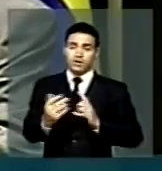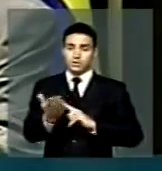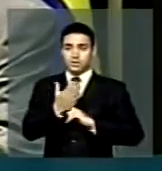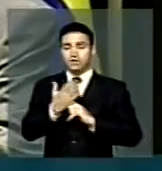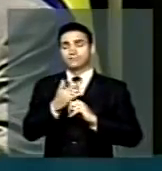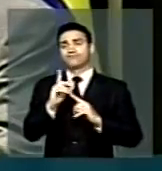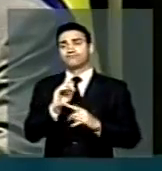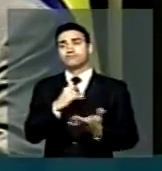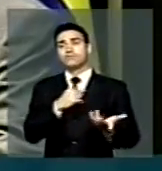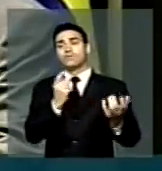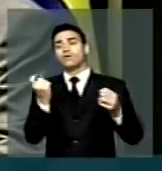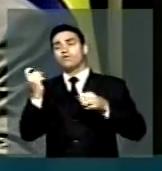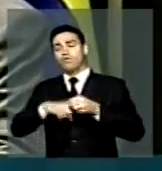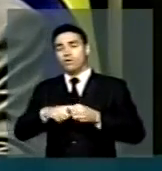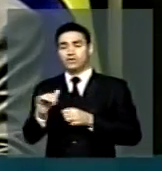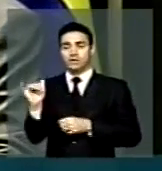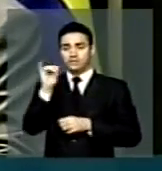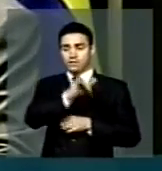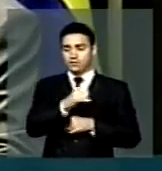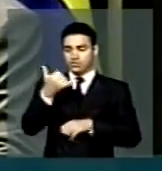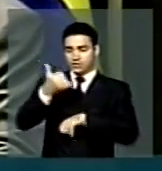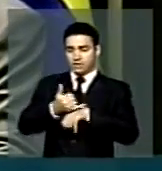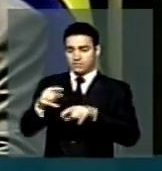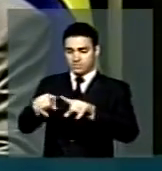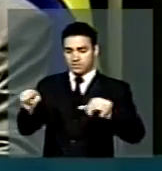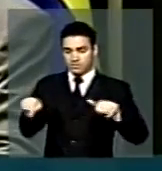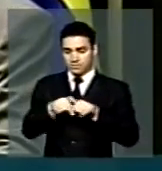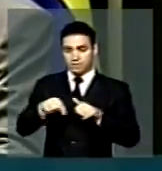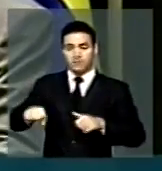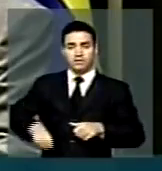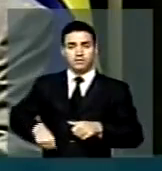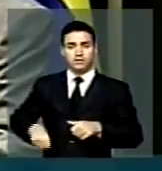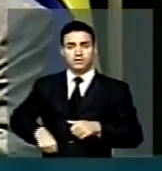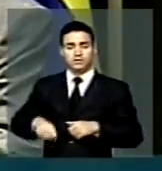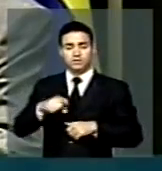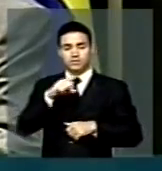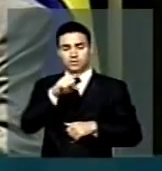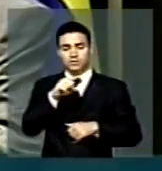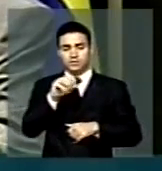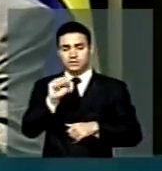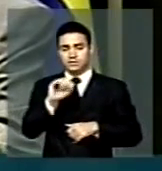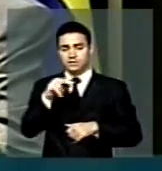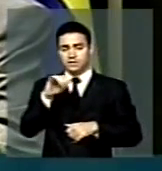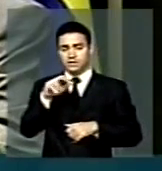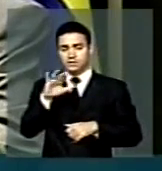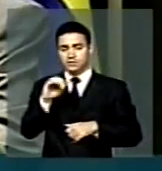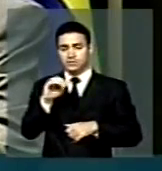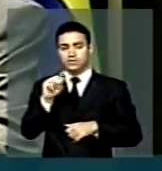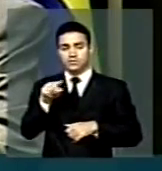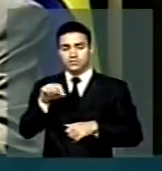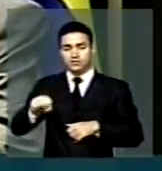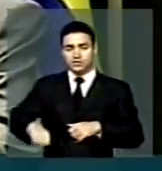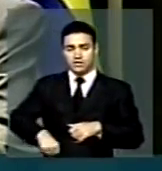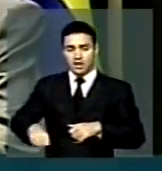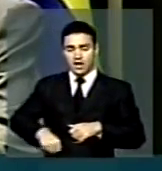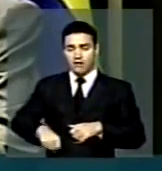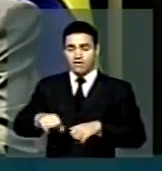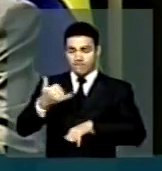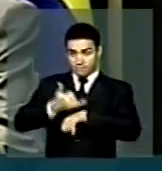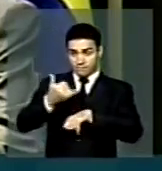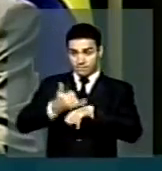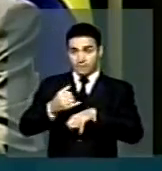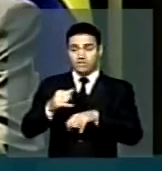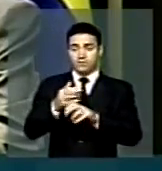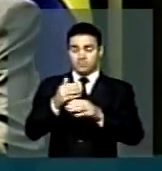no avião com então meu chefe de gabinete, que era o embaixador Sinésio, que era o chefe de gabinete do Ministério das